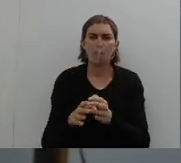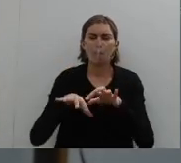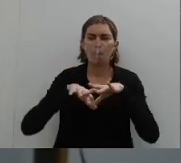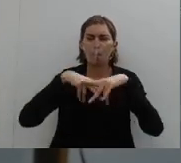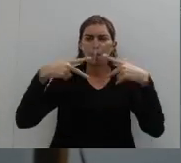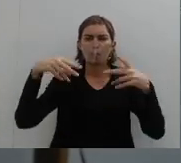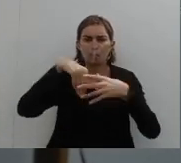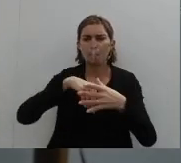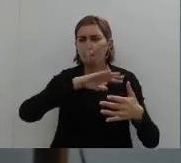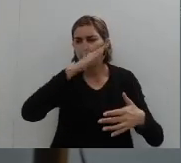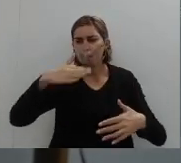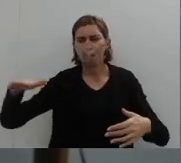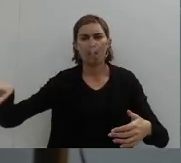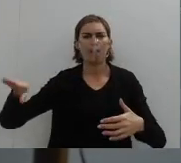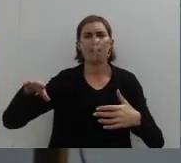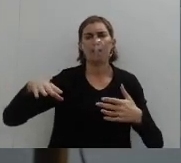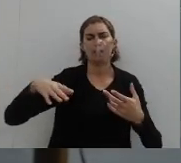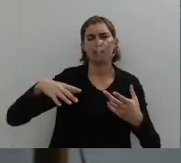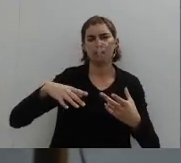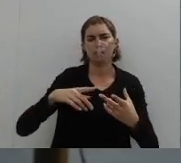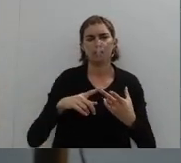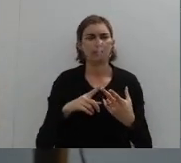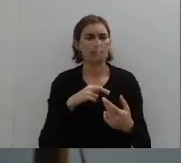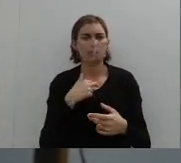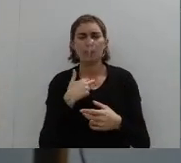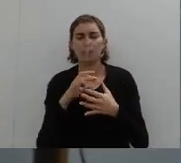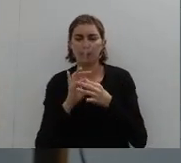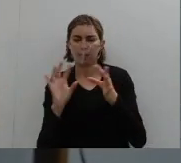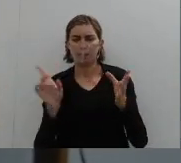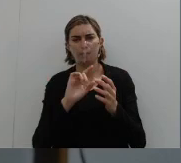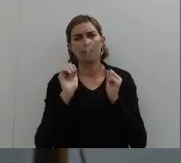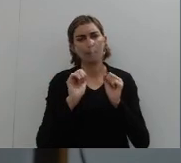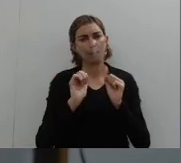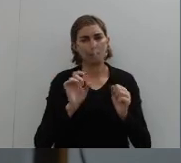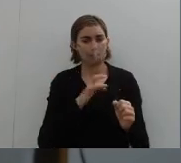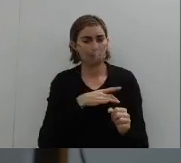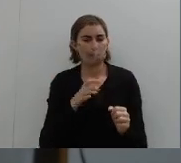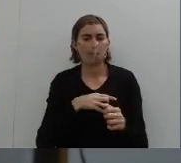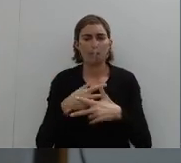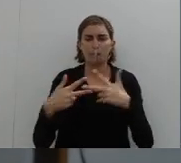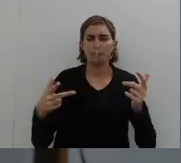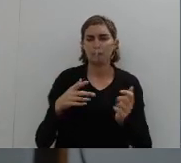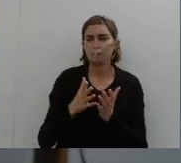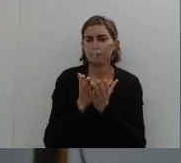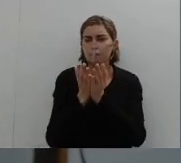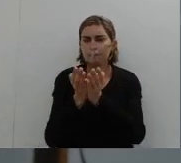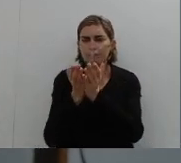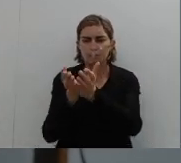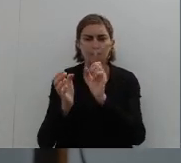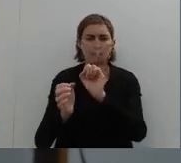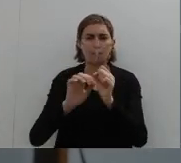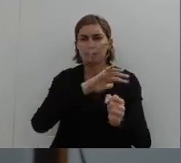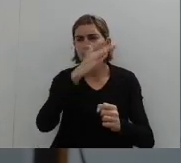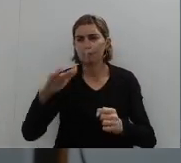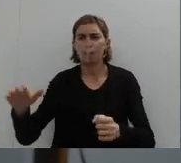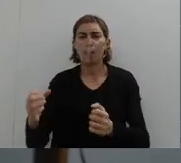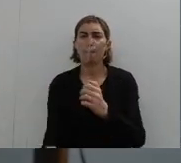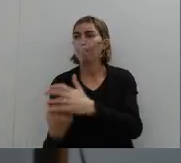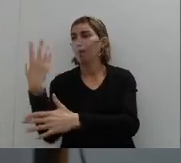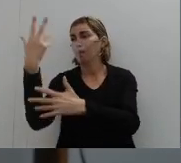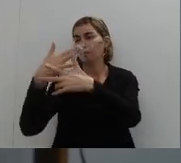voltarem para os seus lugares de origem. Então, existiam muitos medos, existiam muitos pensamentos de,